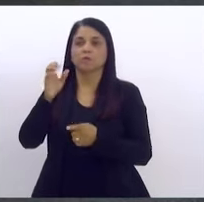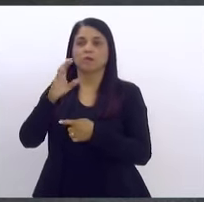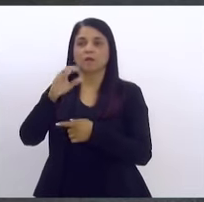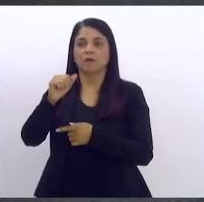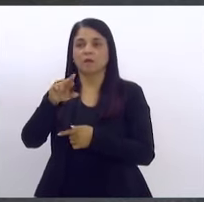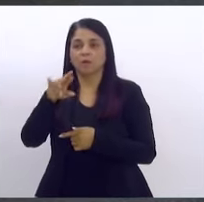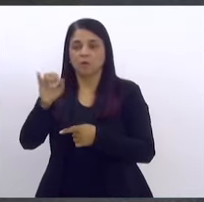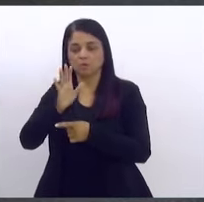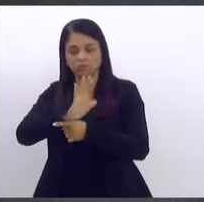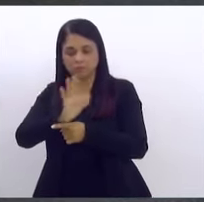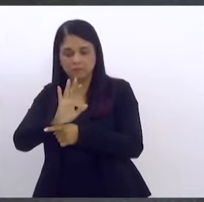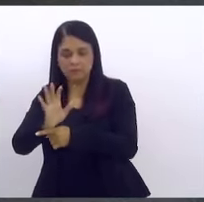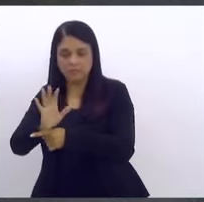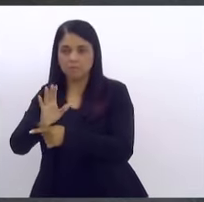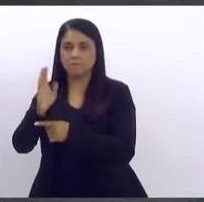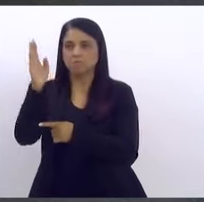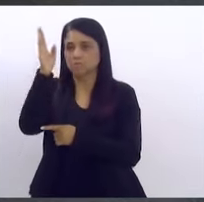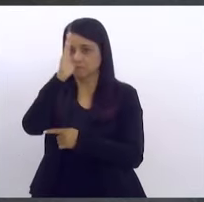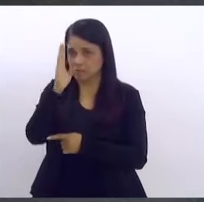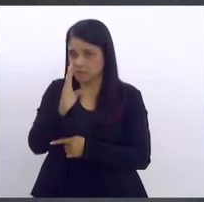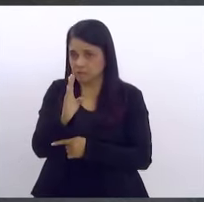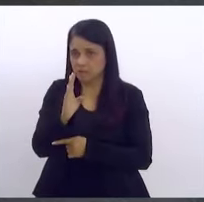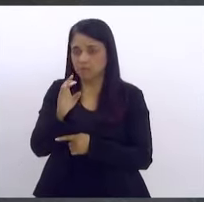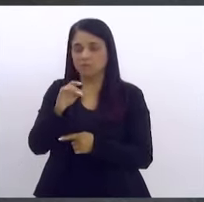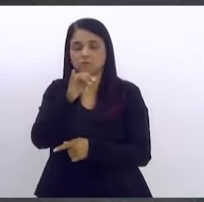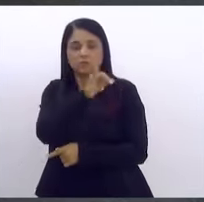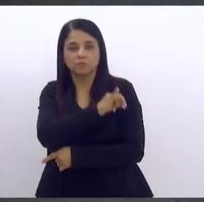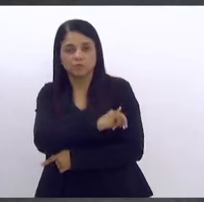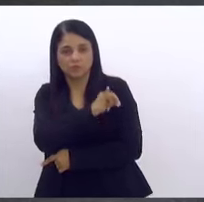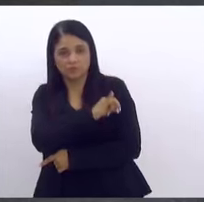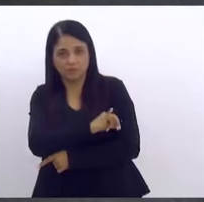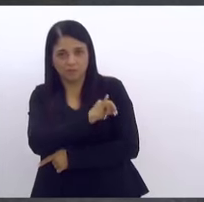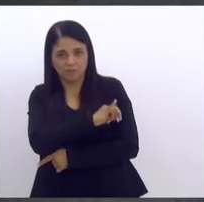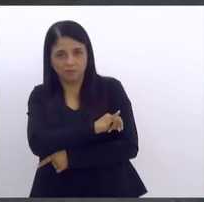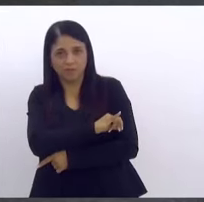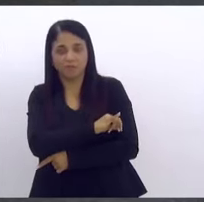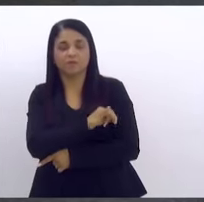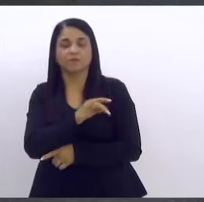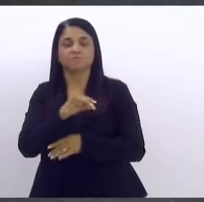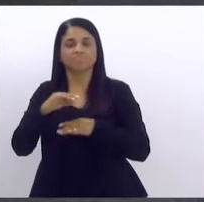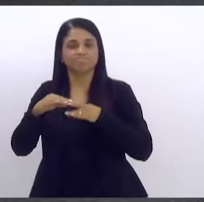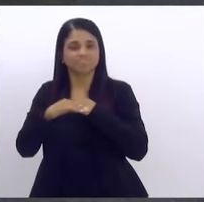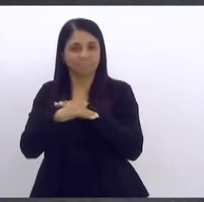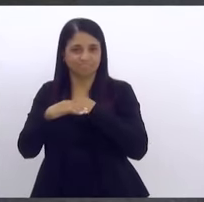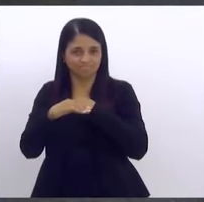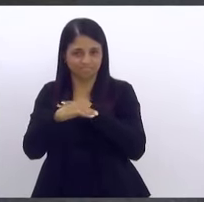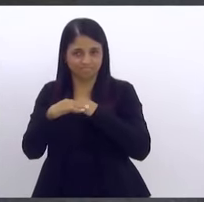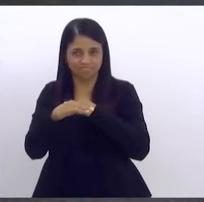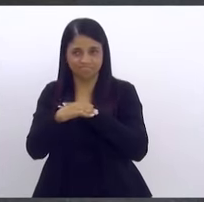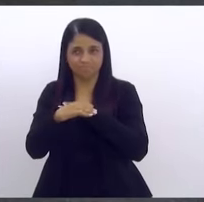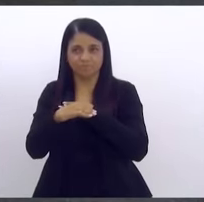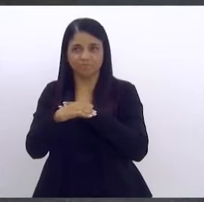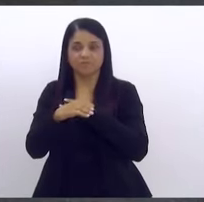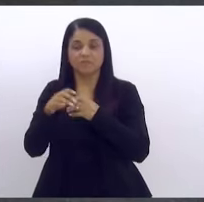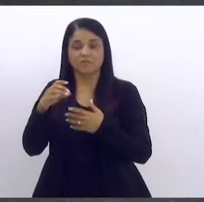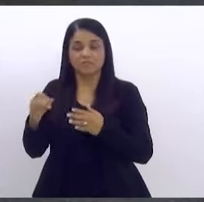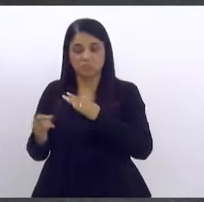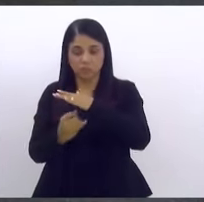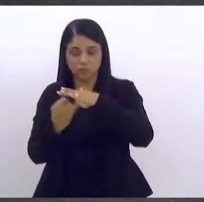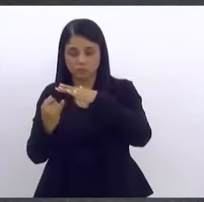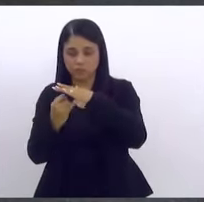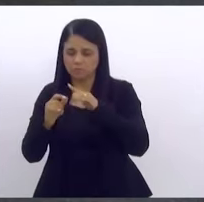do cinema nacional, do cinema do Rio de Janeiro, especialmente da cidade do Rio de Janeiro, essa instituição que tem